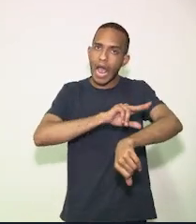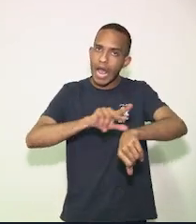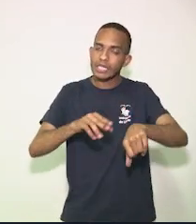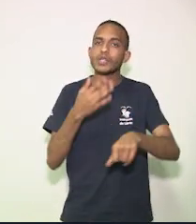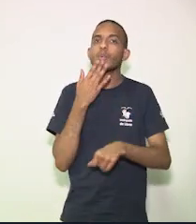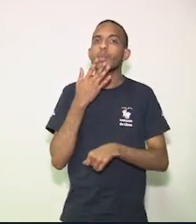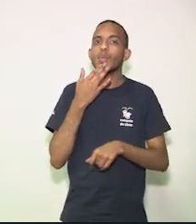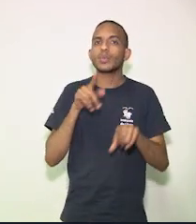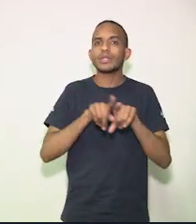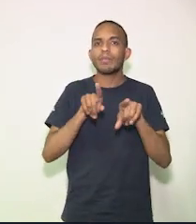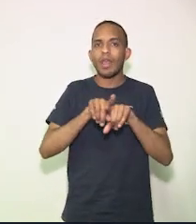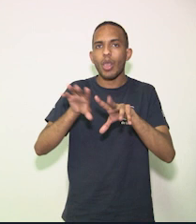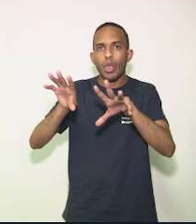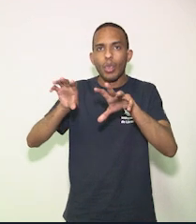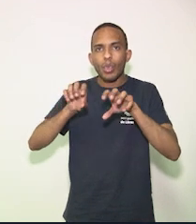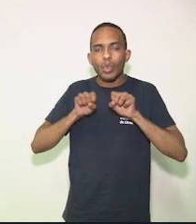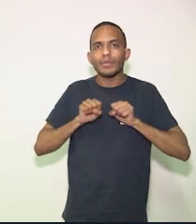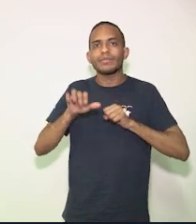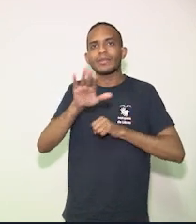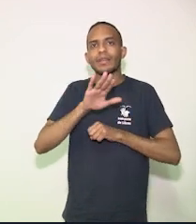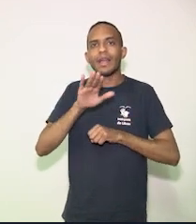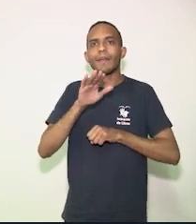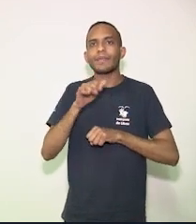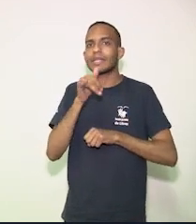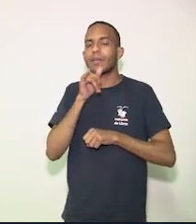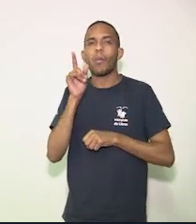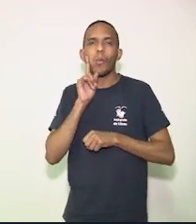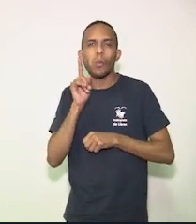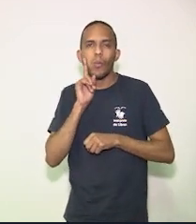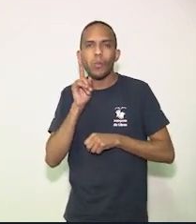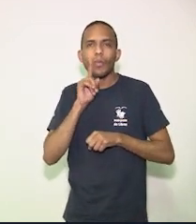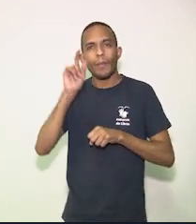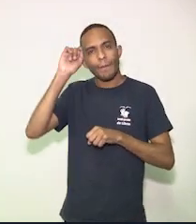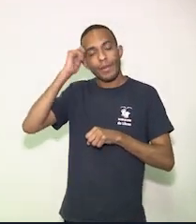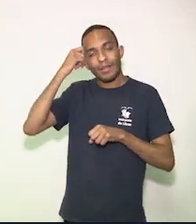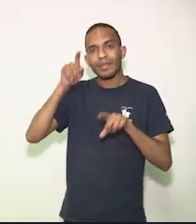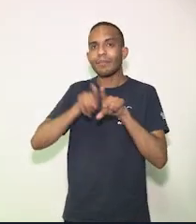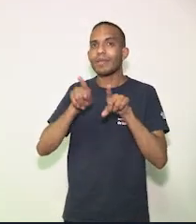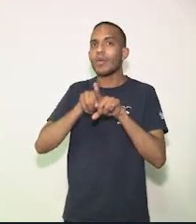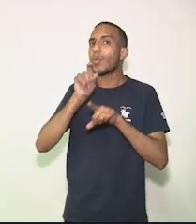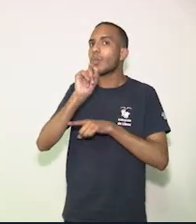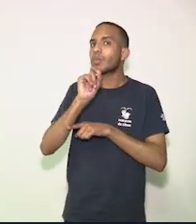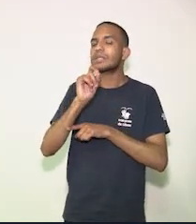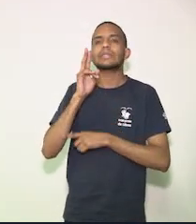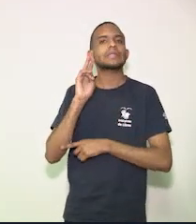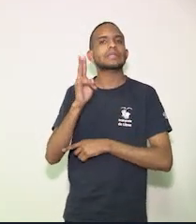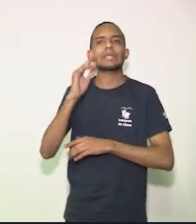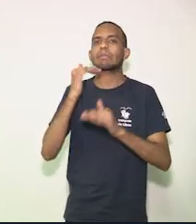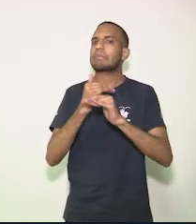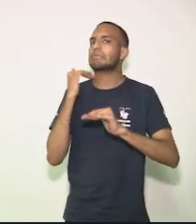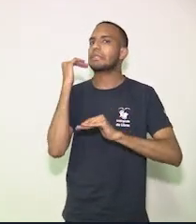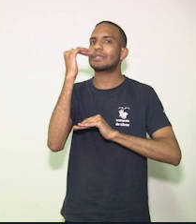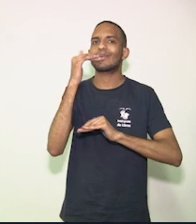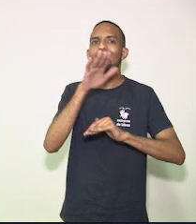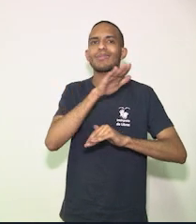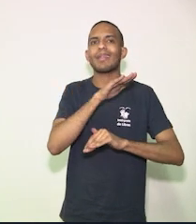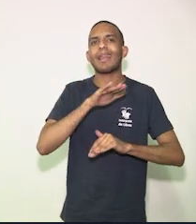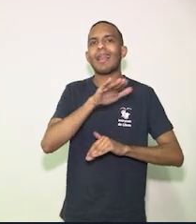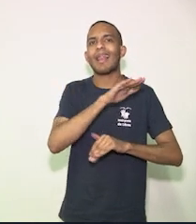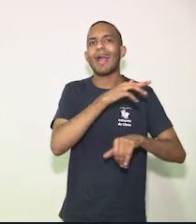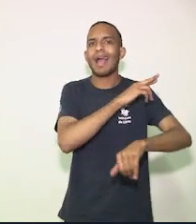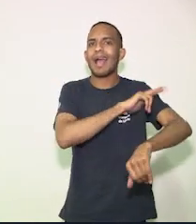cor. A prevalência da infecção entre os indivíduos de raça e cor preta e parda foi sempre maior do que na